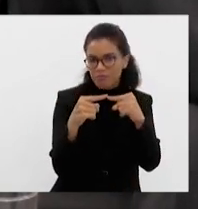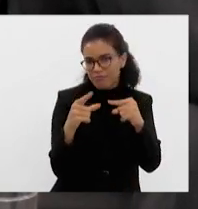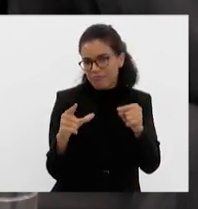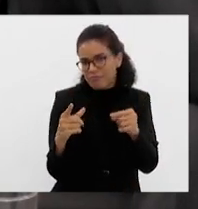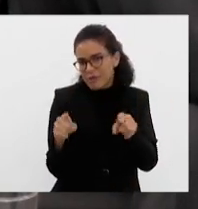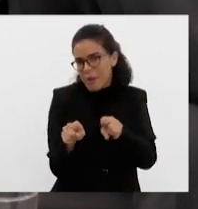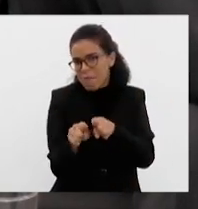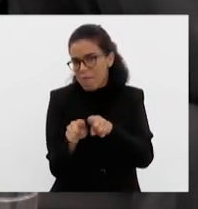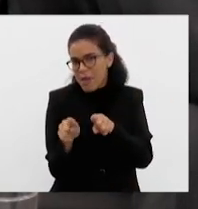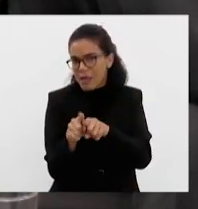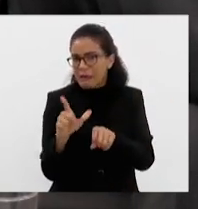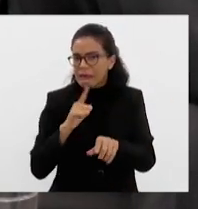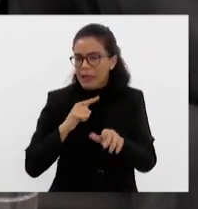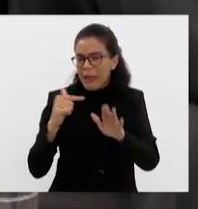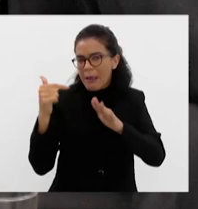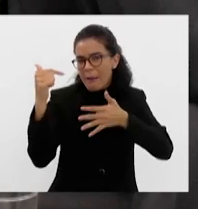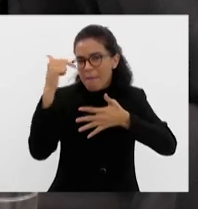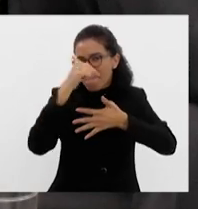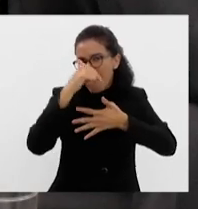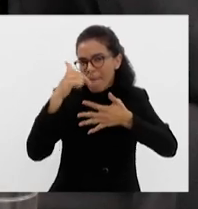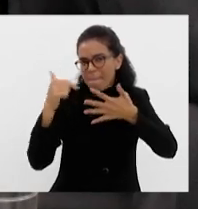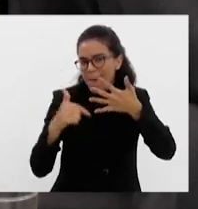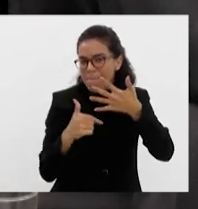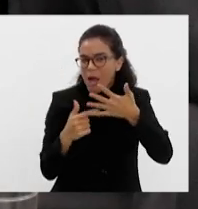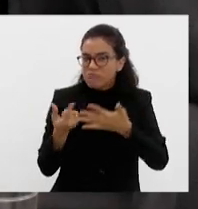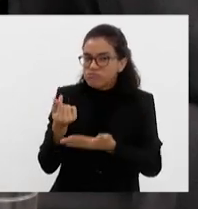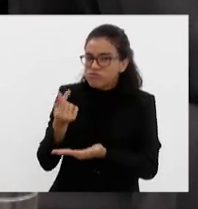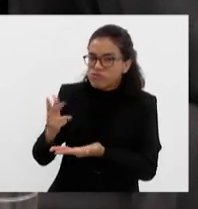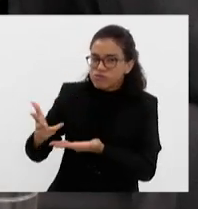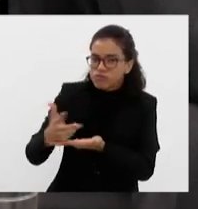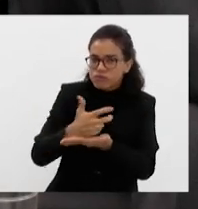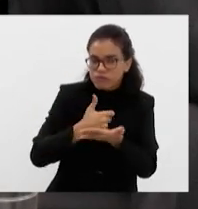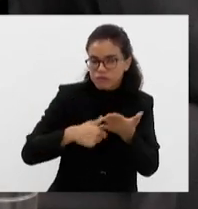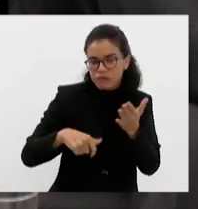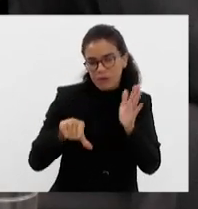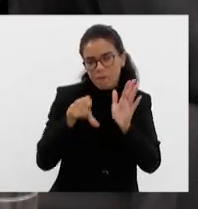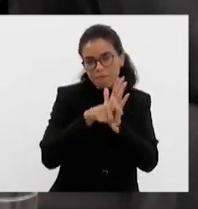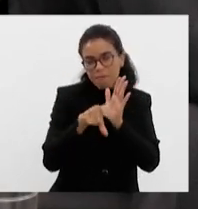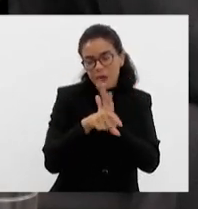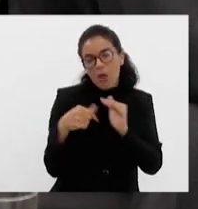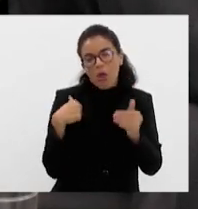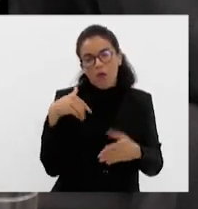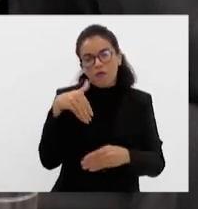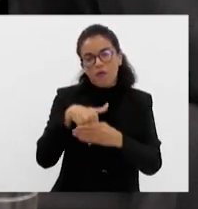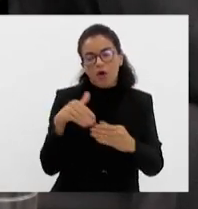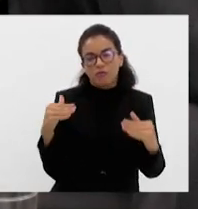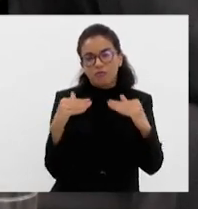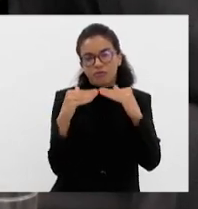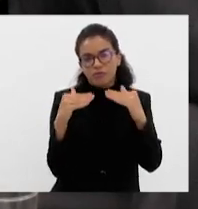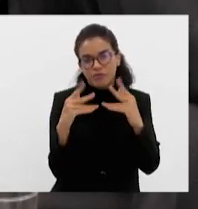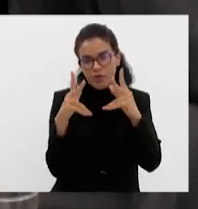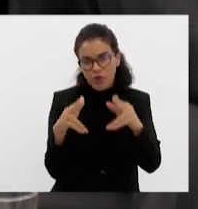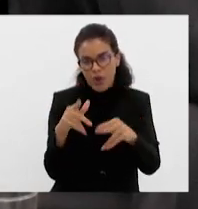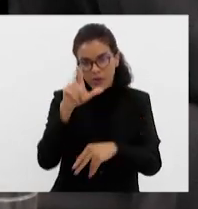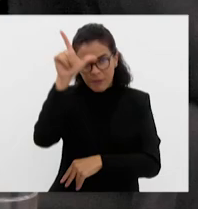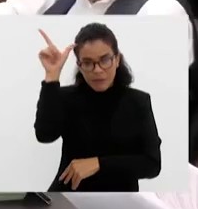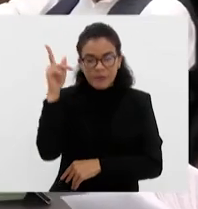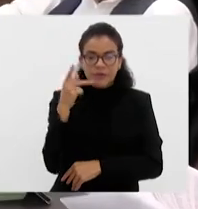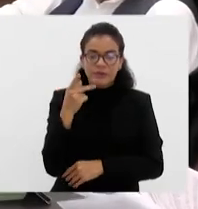porque tem escoro na reforma tributária. E então, eu vou votar favorável, assim como o deputado Luiz